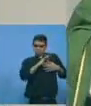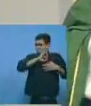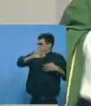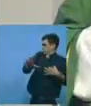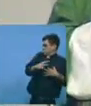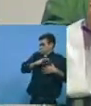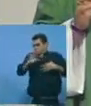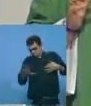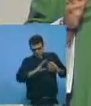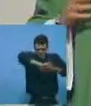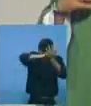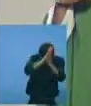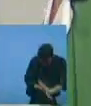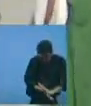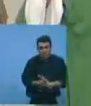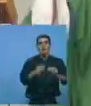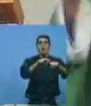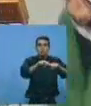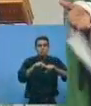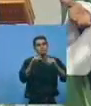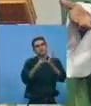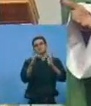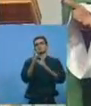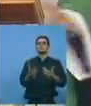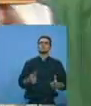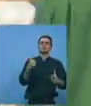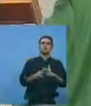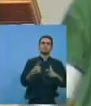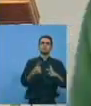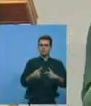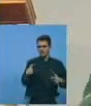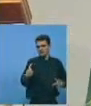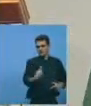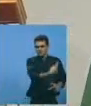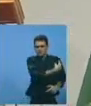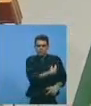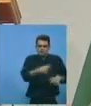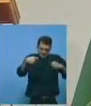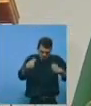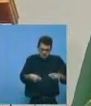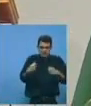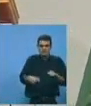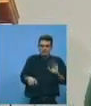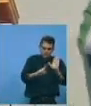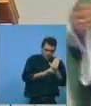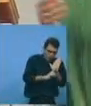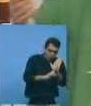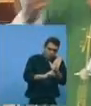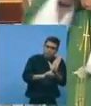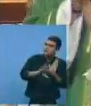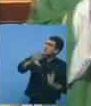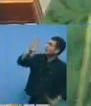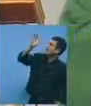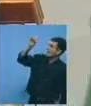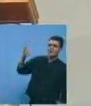enquanto nós não tivermos essa coragem de nos lançarmos no Senhor e mostrar para Ele, o nosso Deus é